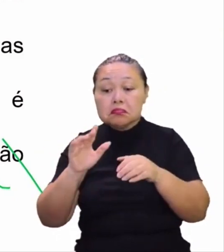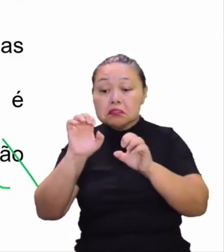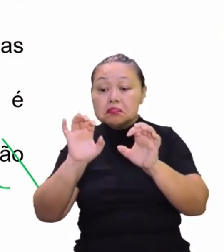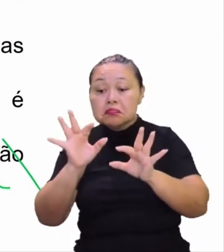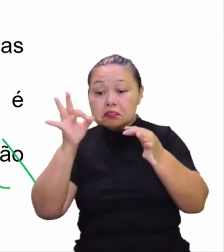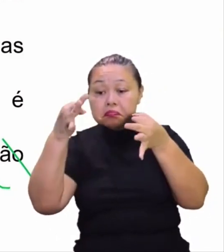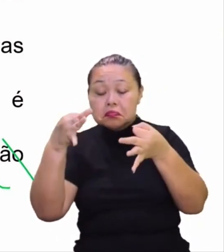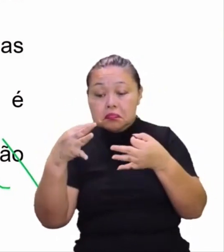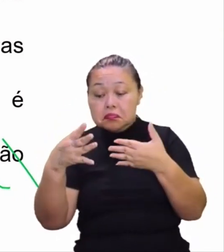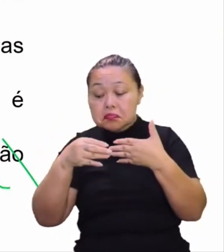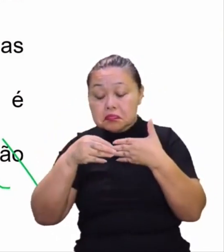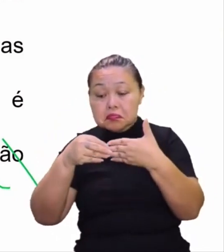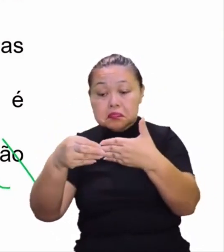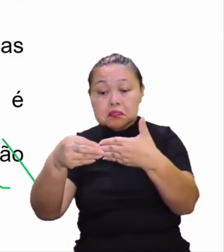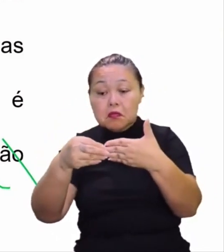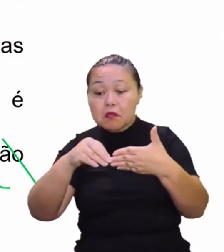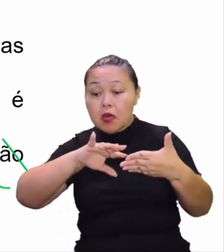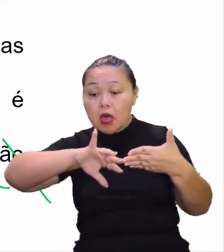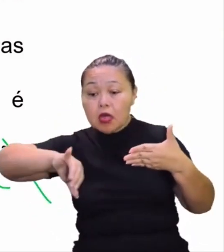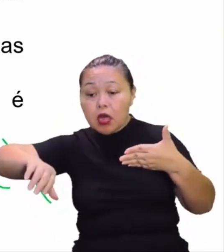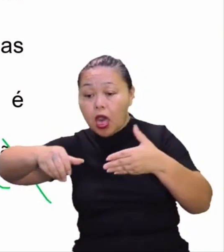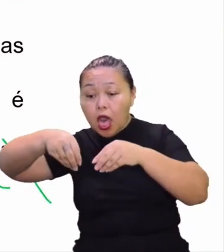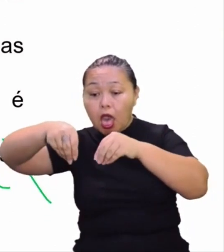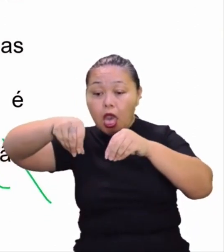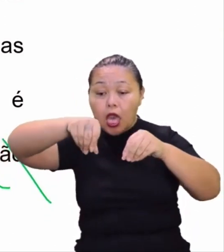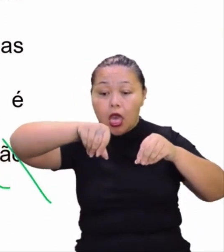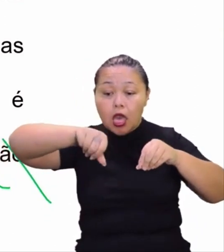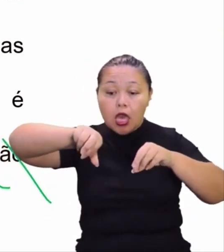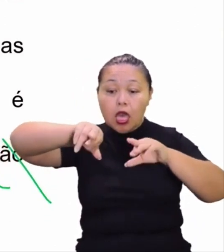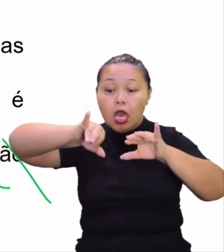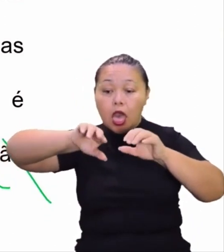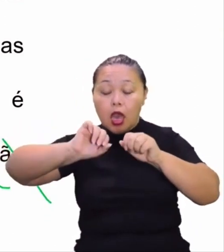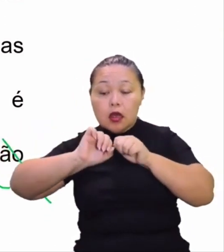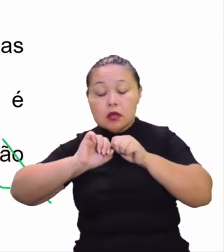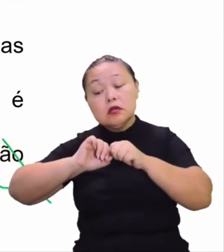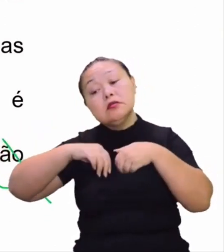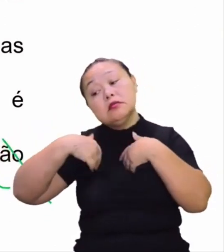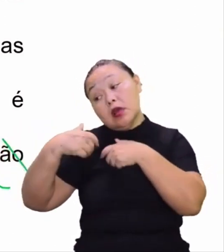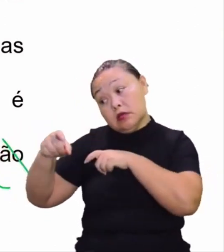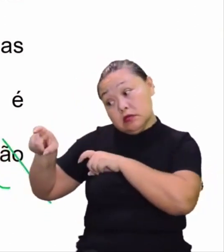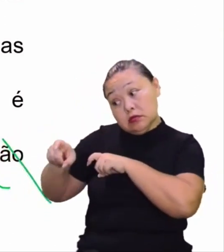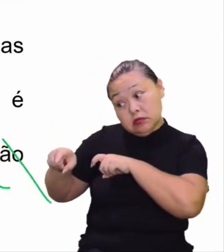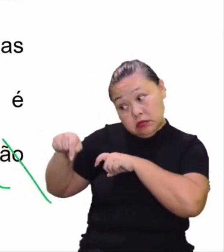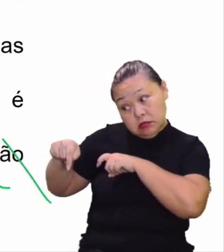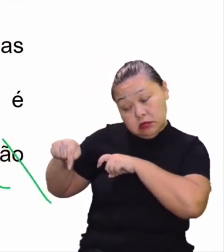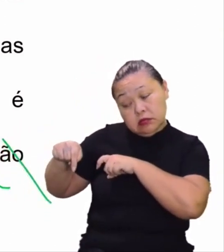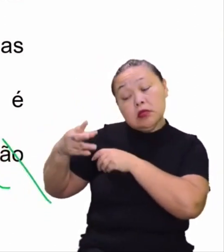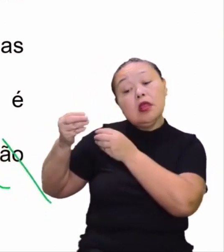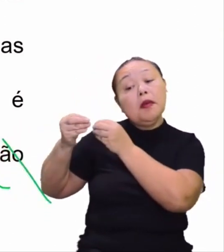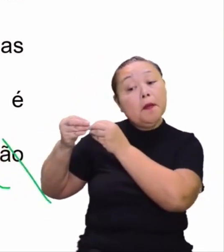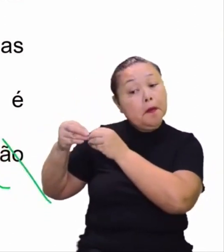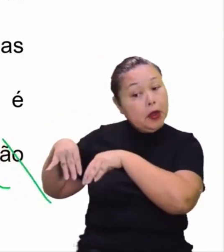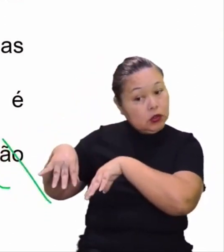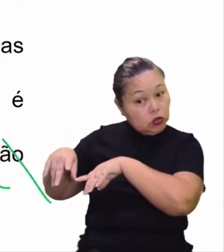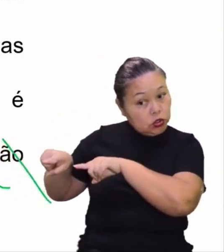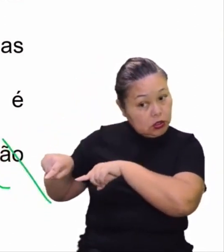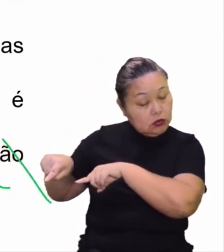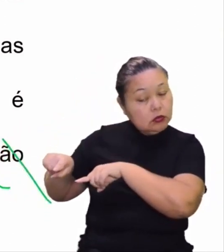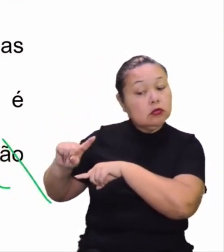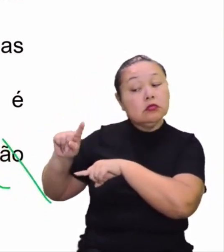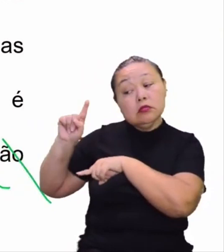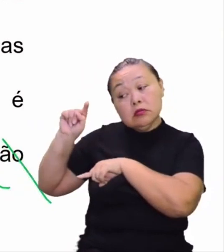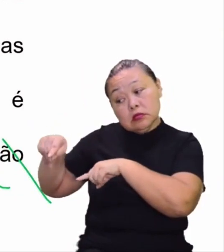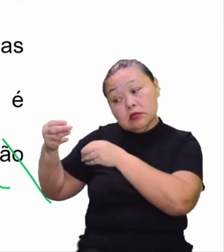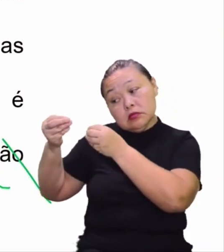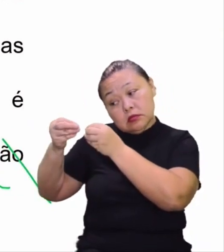estrutura adequada para tirar o banco de areia que fica no leito de rio, certamente a atividade agrícola será prejudicada. Então,